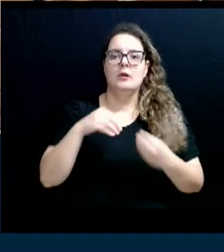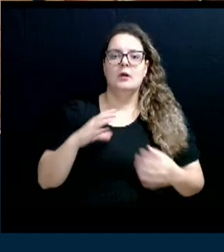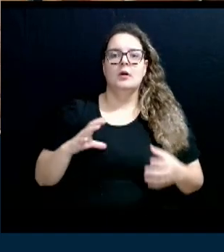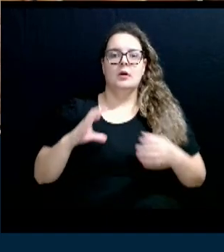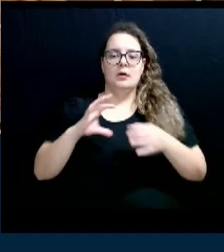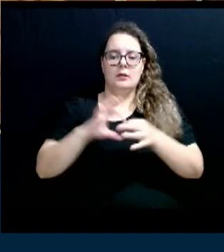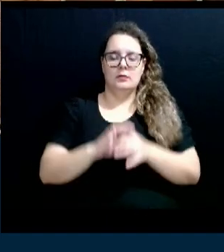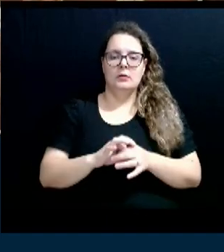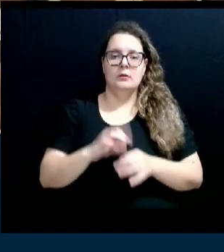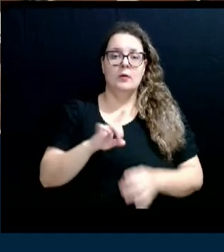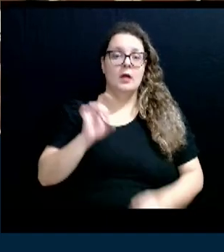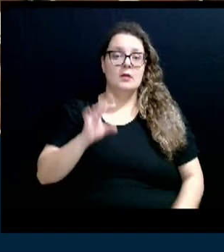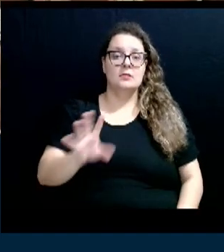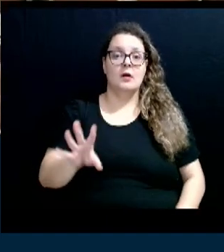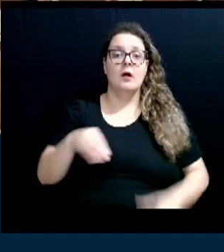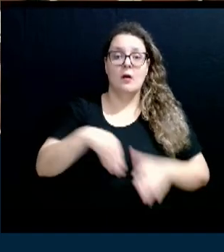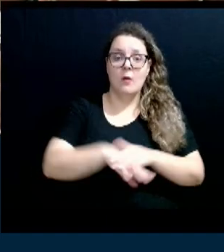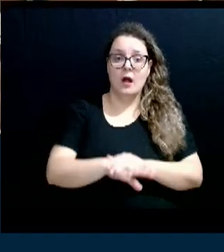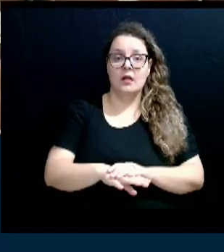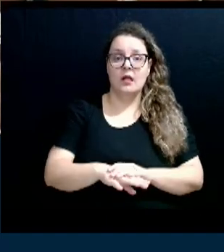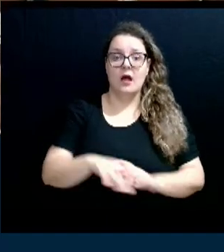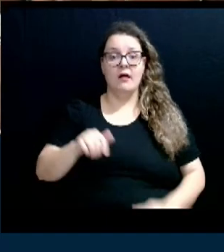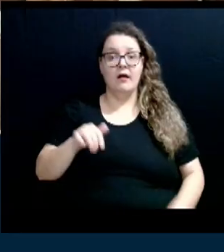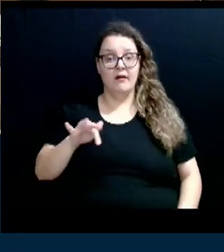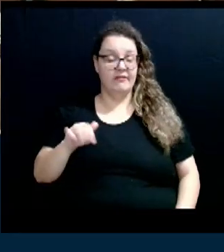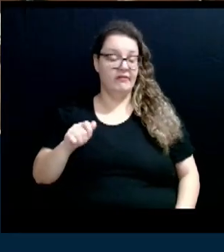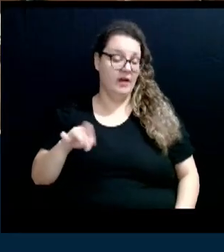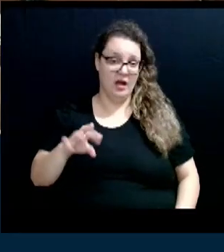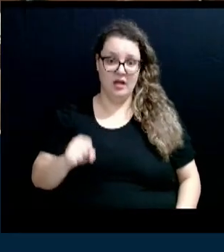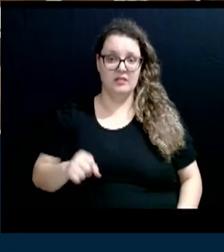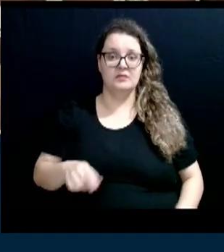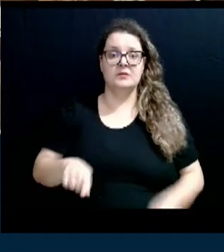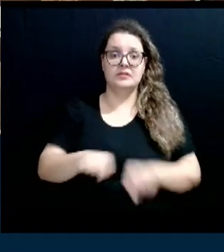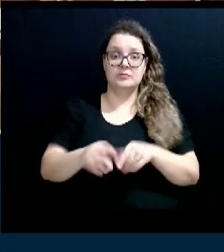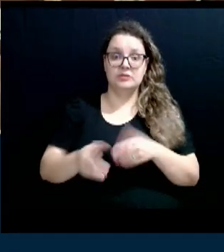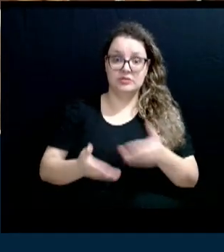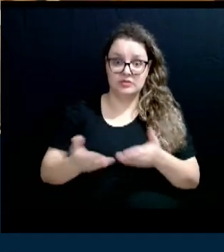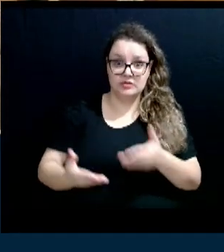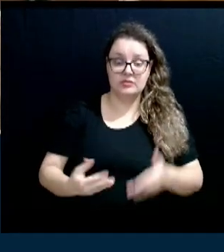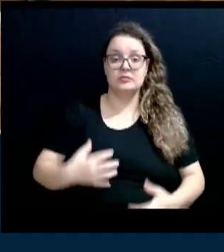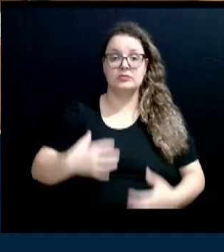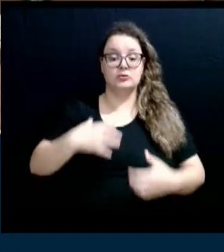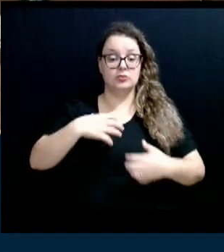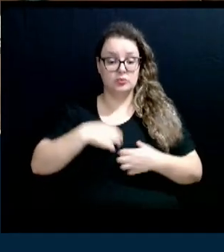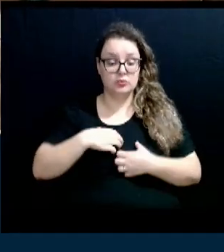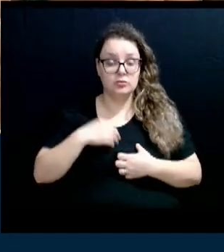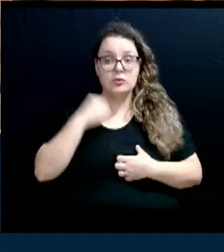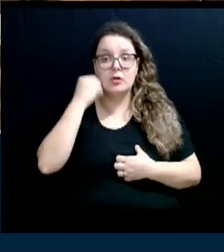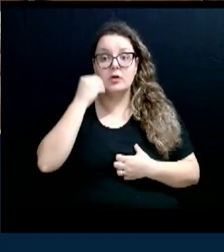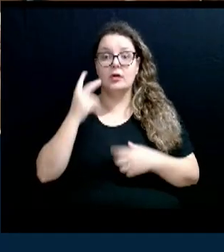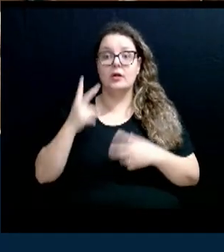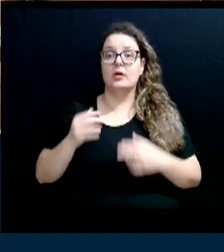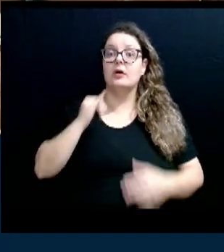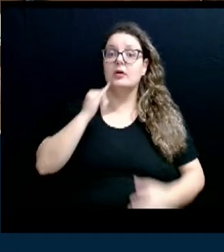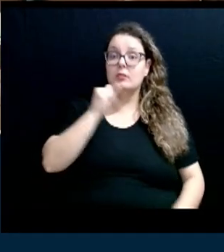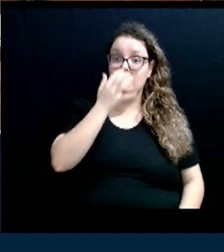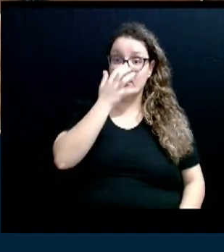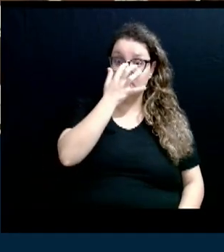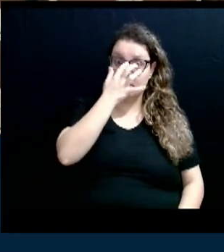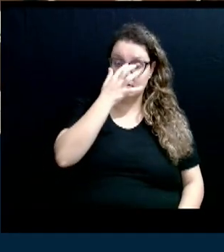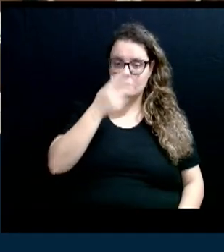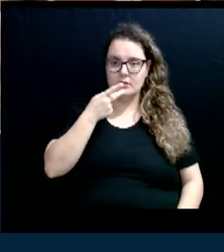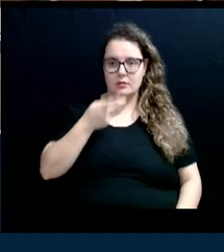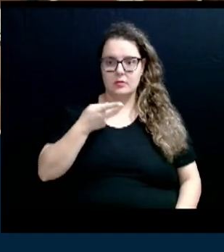gente precisa preservar as sensações, as vivências. É como você muito bem colocou na sua fala aqui,